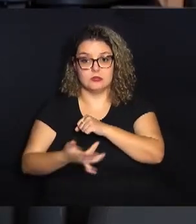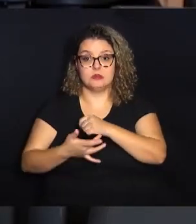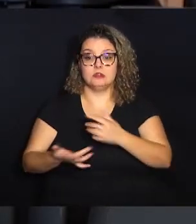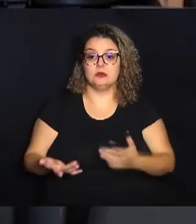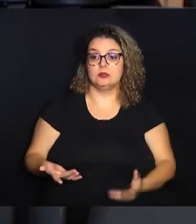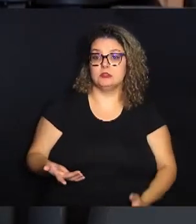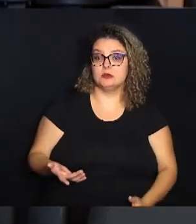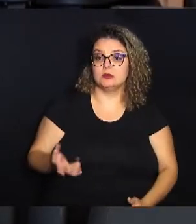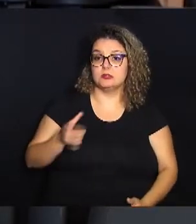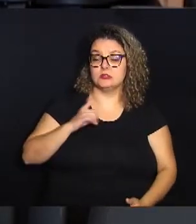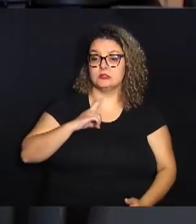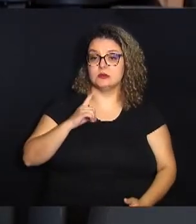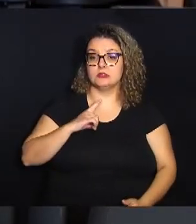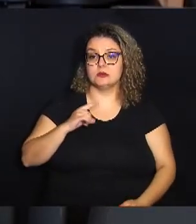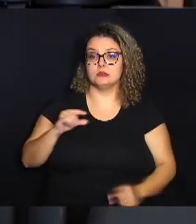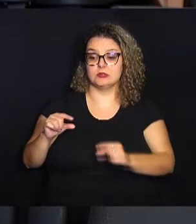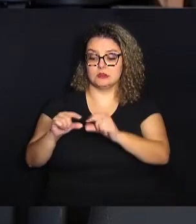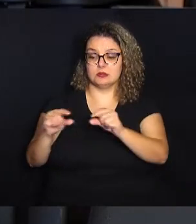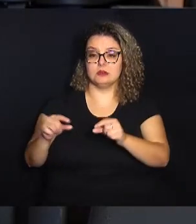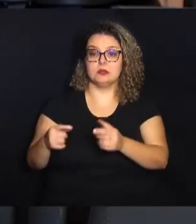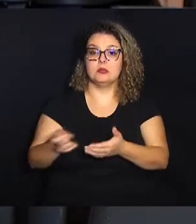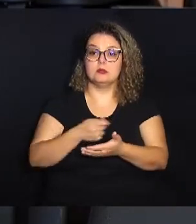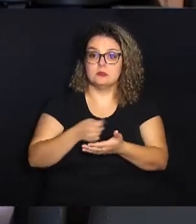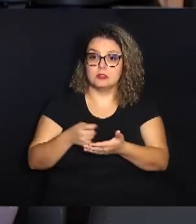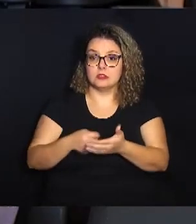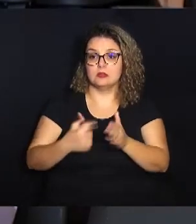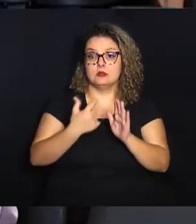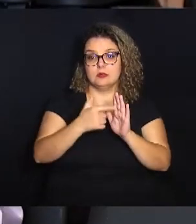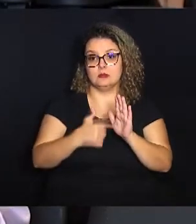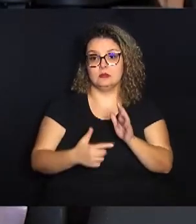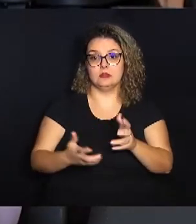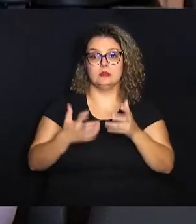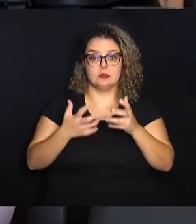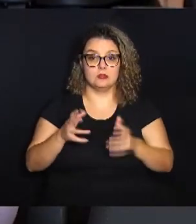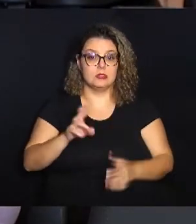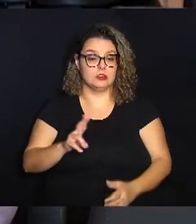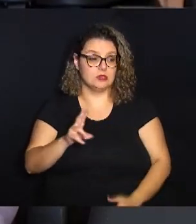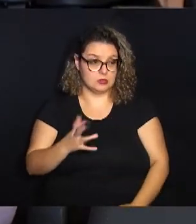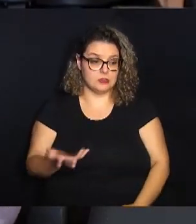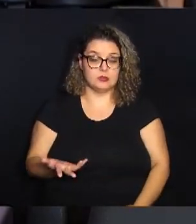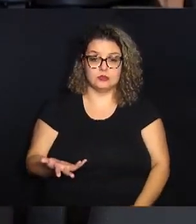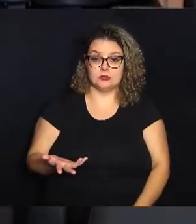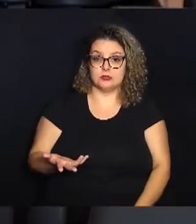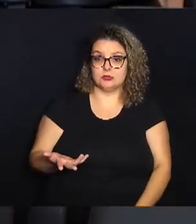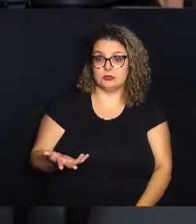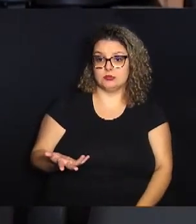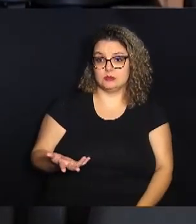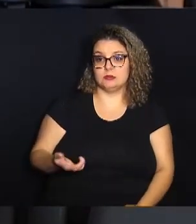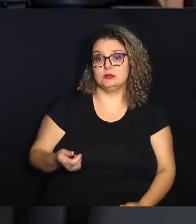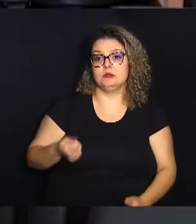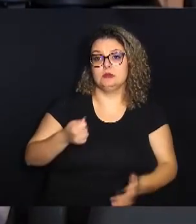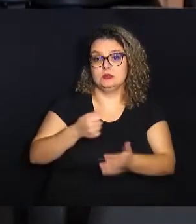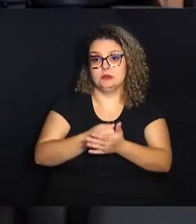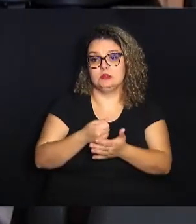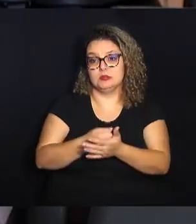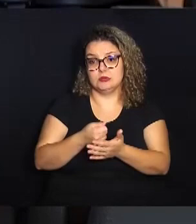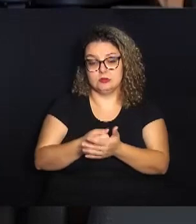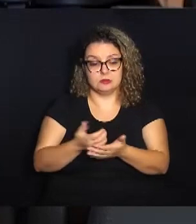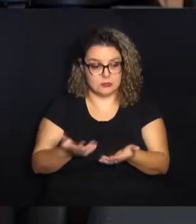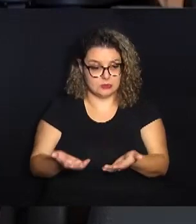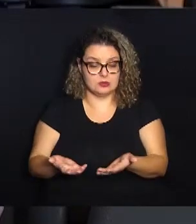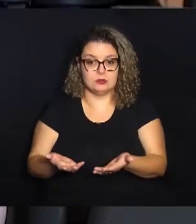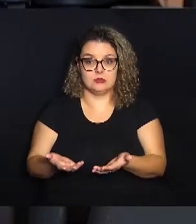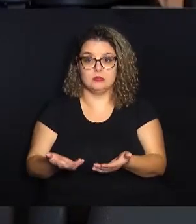e tem lá um espaço para assinar, um abaixo-assinado que eu quero utilizar para cobrar, para fazer a cobrança,